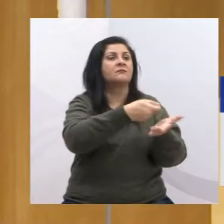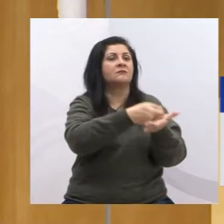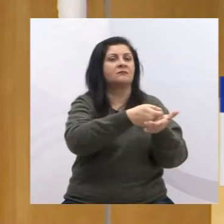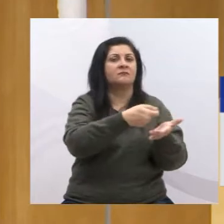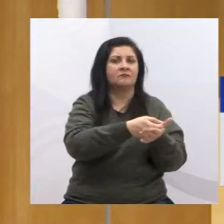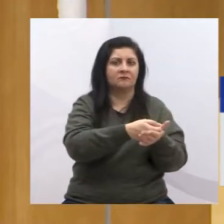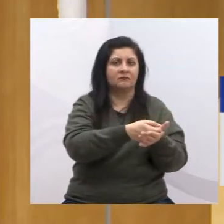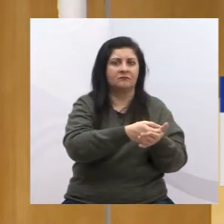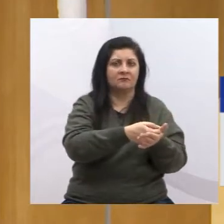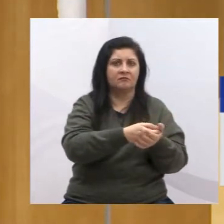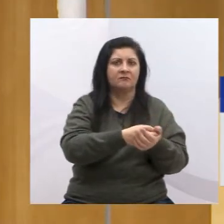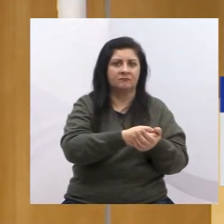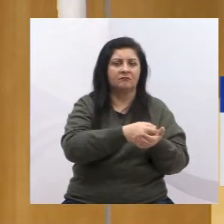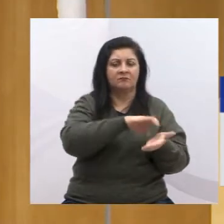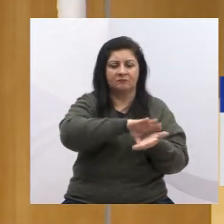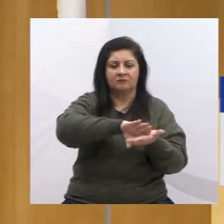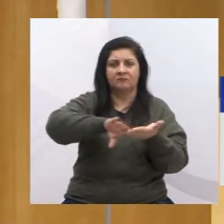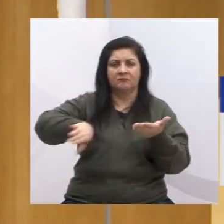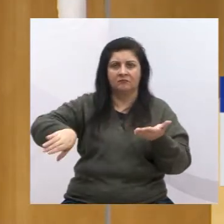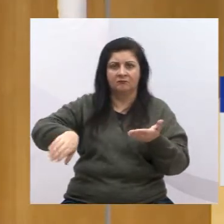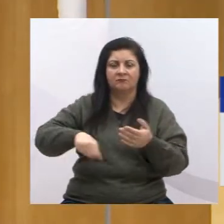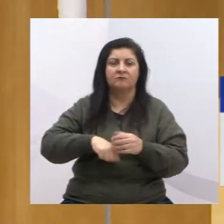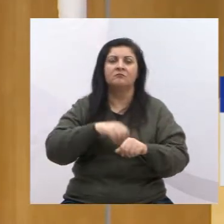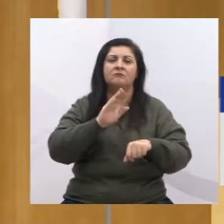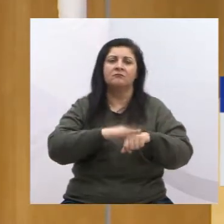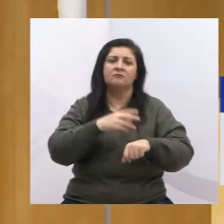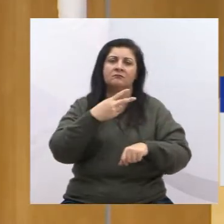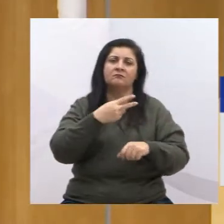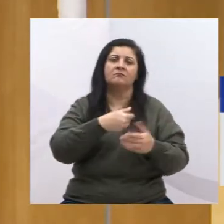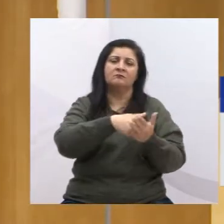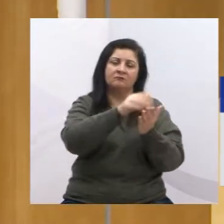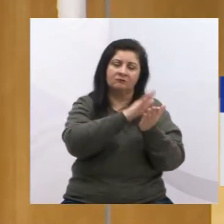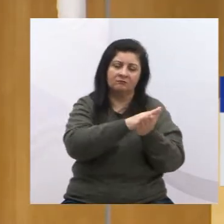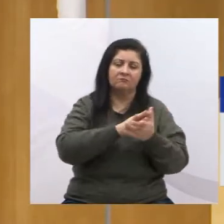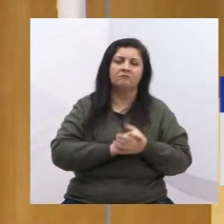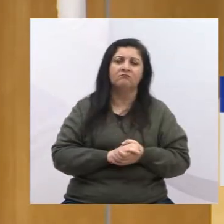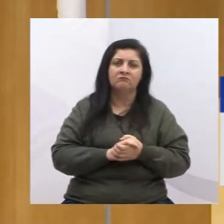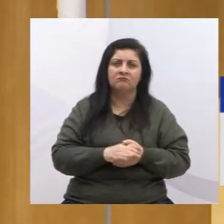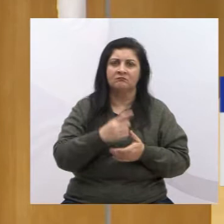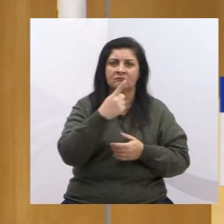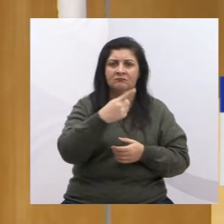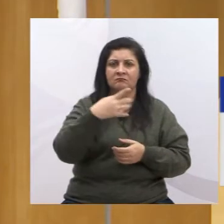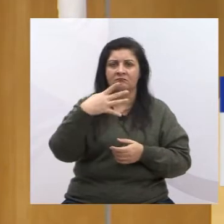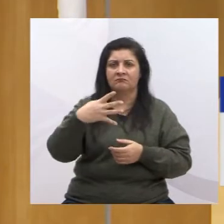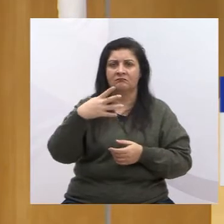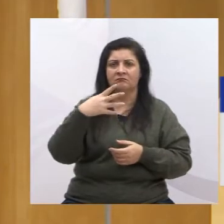Cobra o serviço de remoção mais 20 VRMs, ou seja, R$